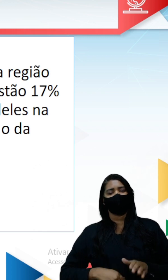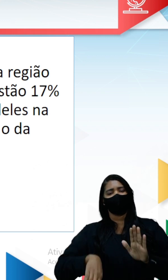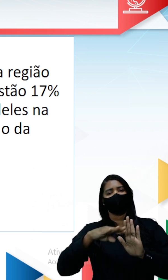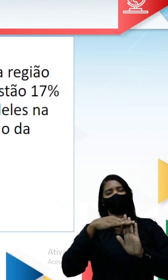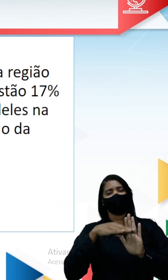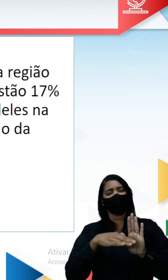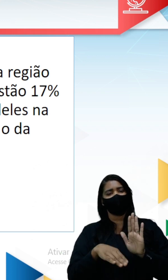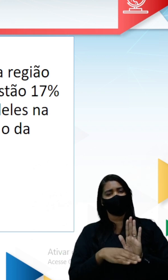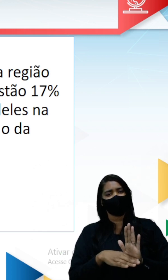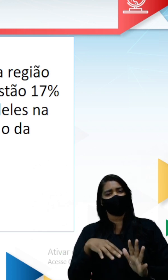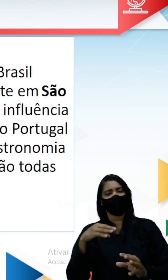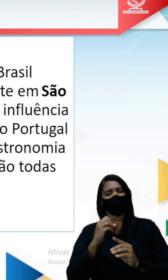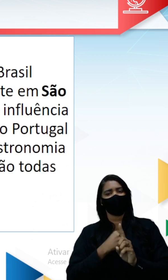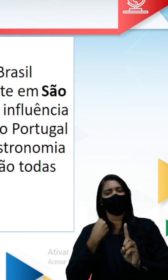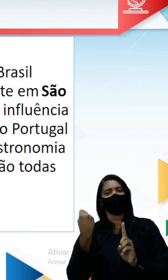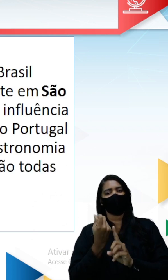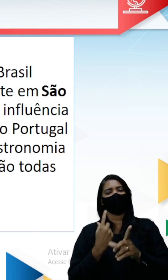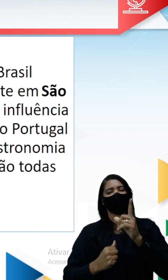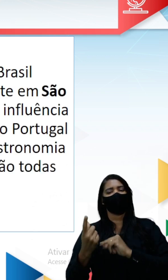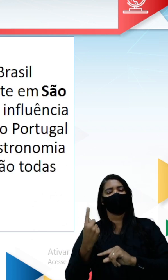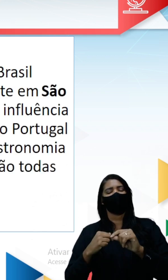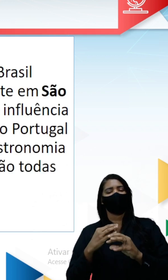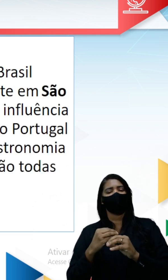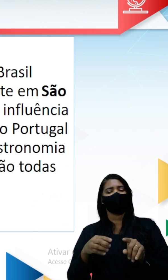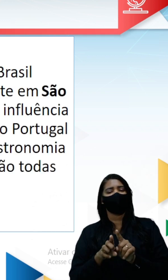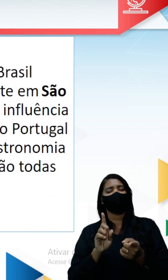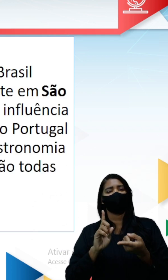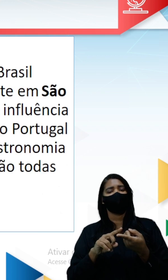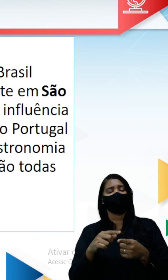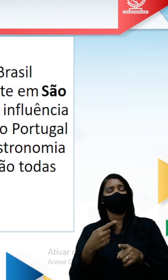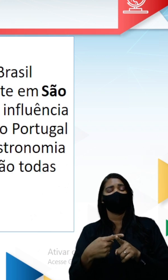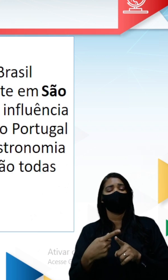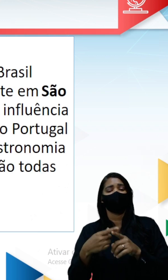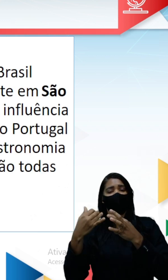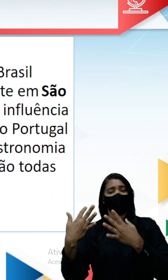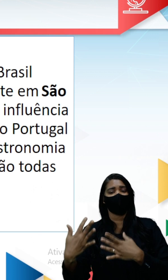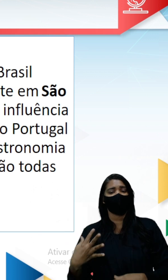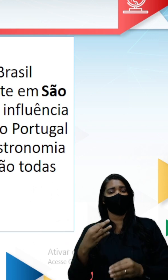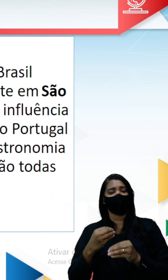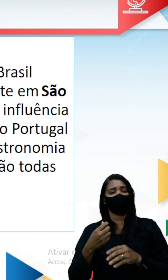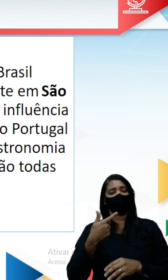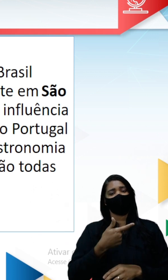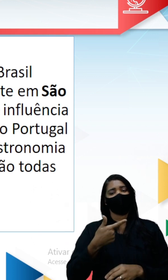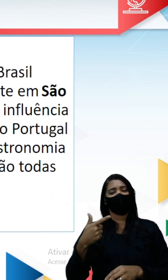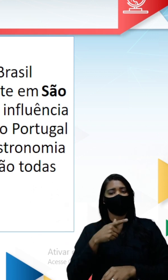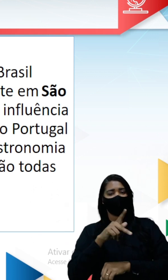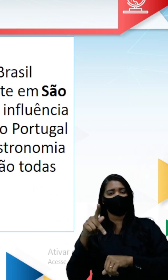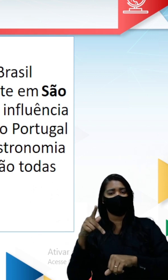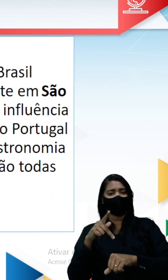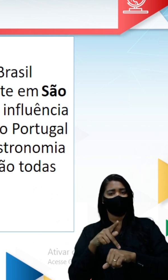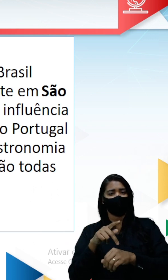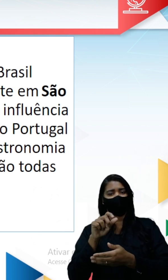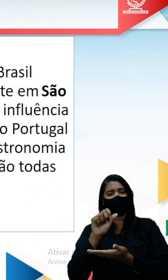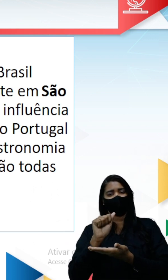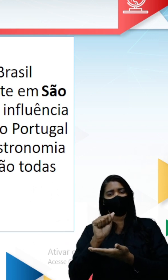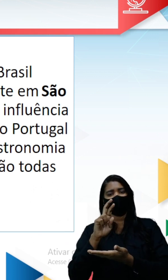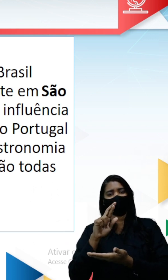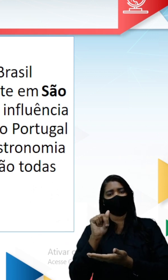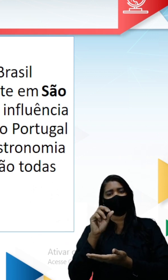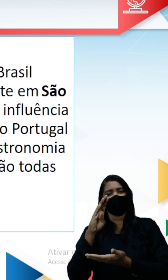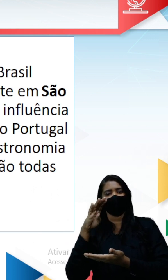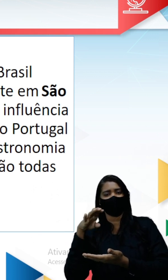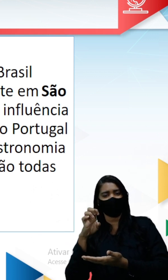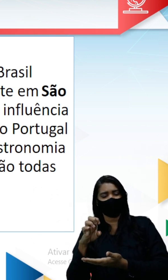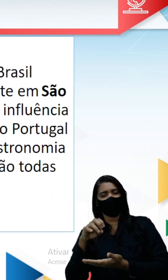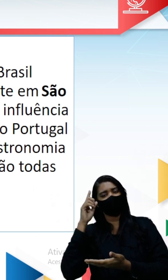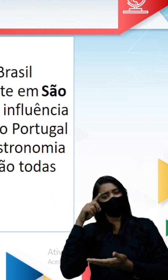classificação socioeconômica, tá? Por quê? Ao todo, são 22 países árabes, mas aqui no Brasil predominam